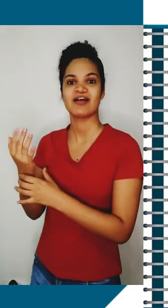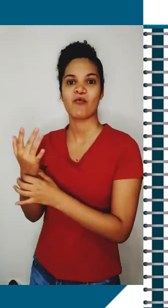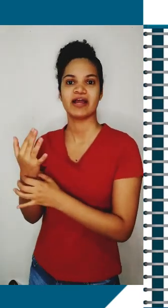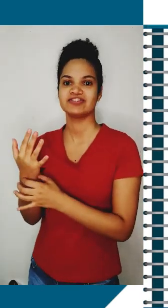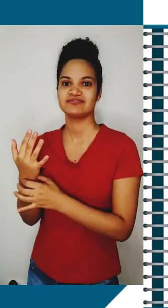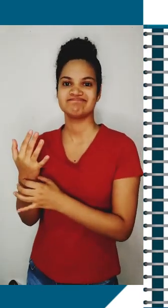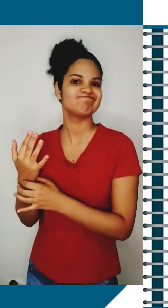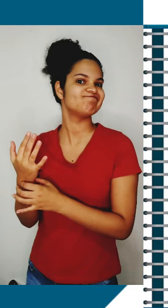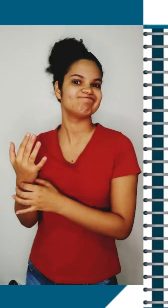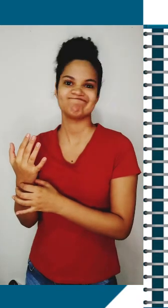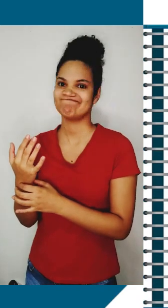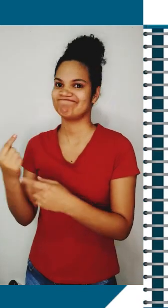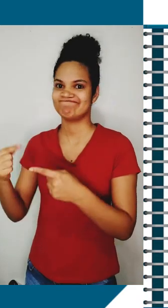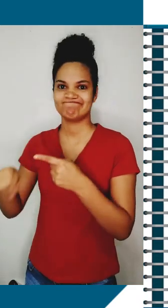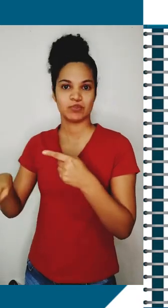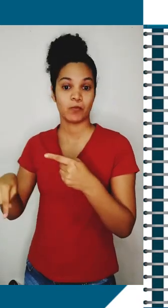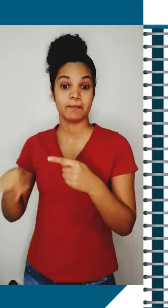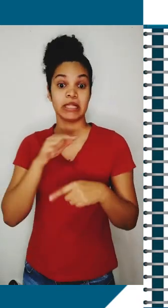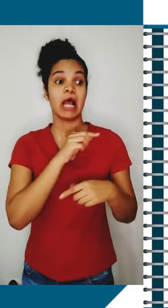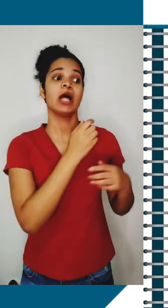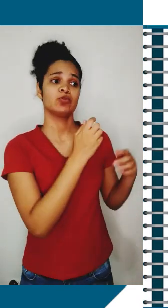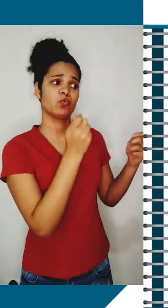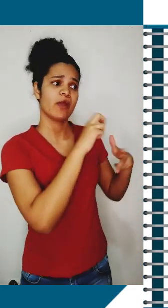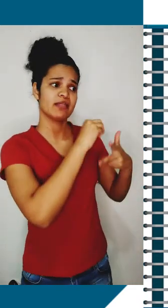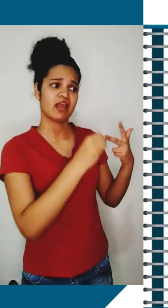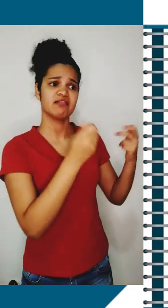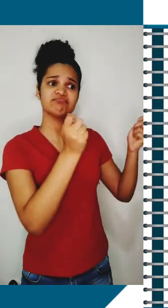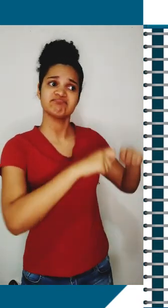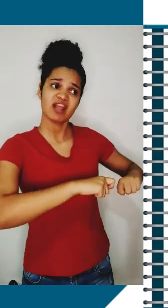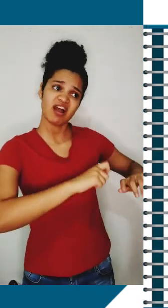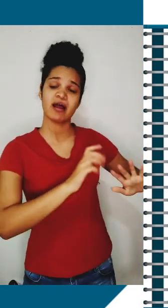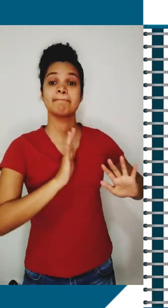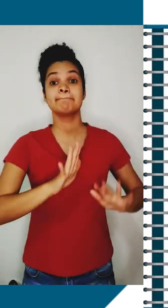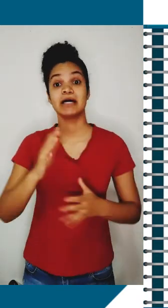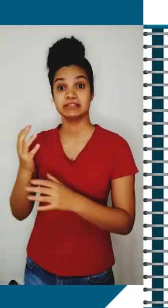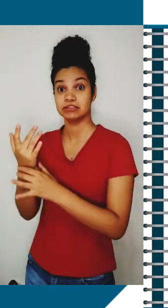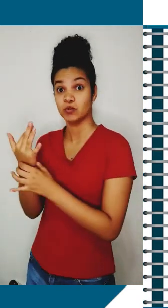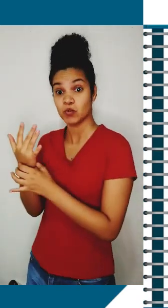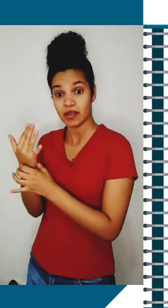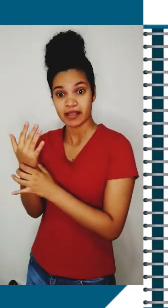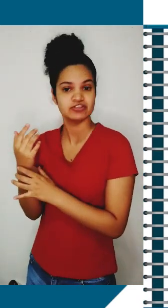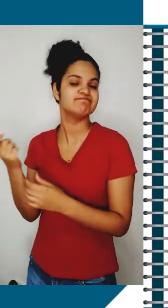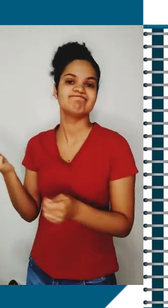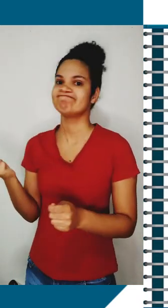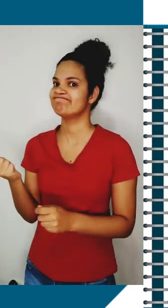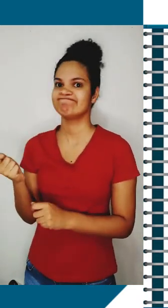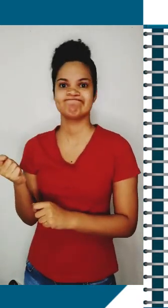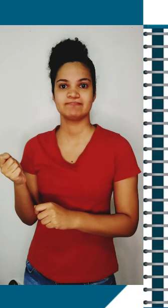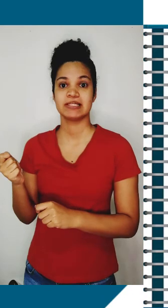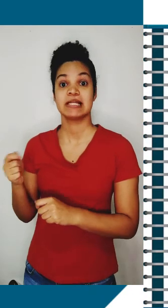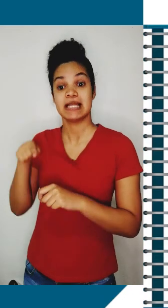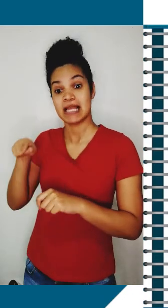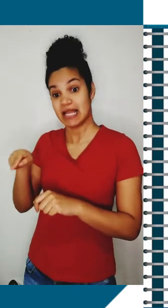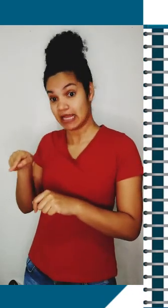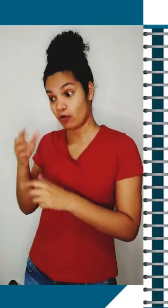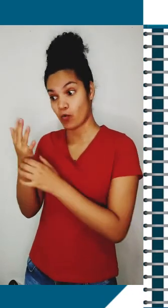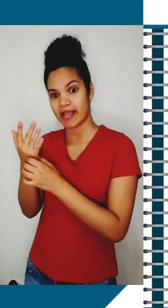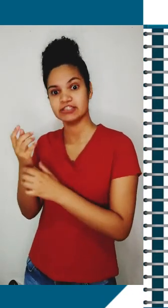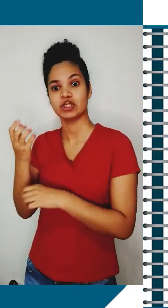Enem isso pode dar muito certo. Porém, a UERJ, ela valoriza a autoria do aluno, do candidato.